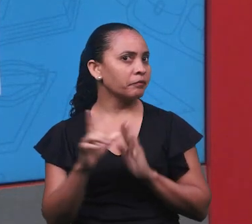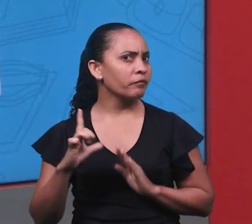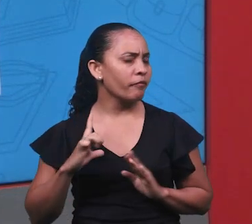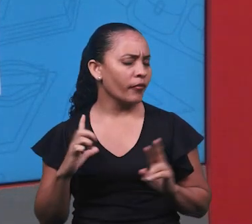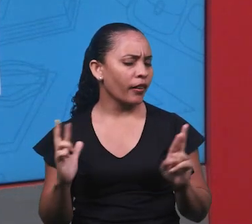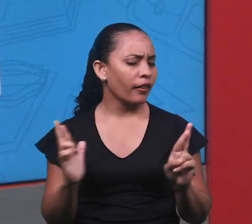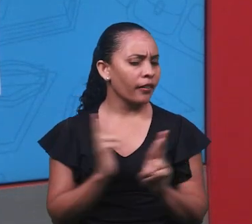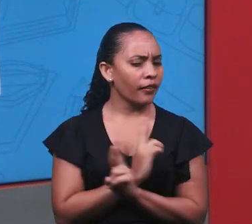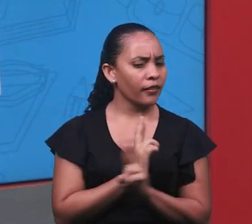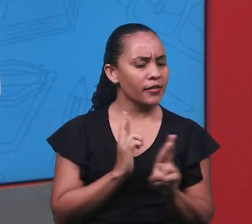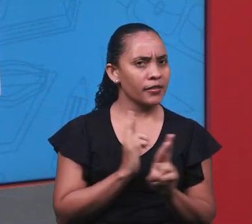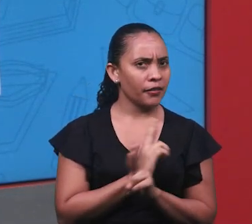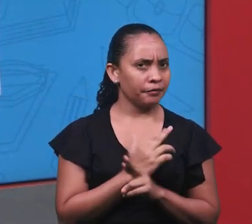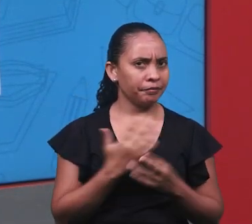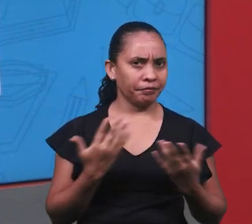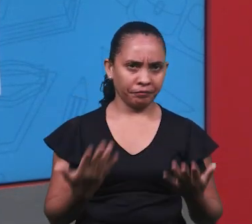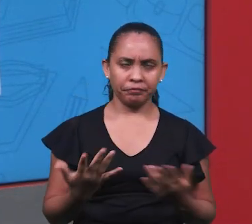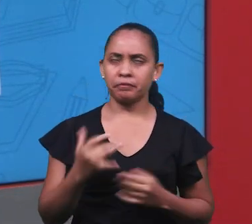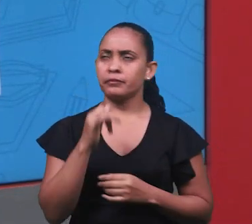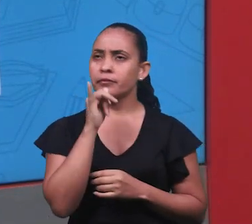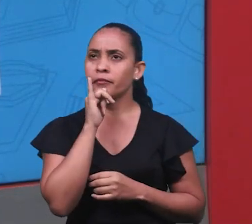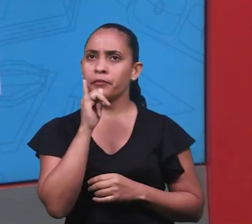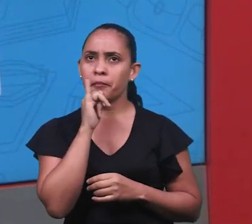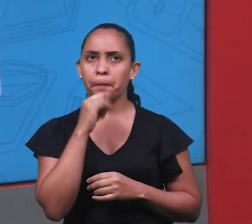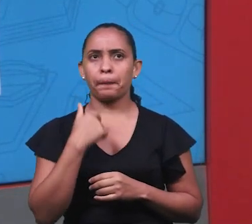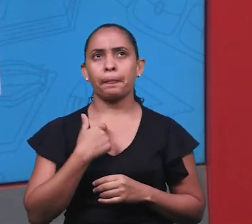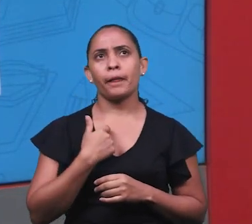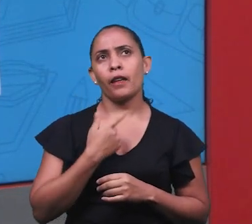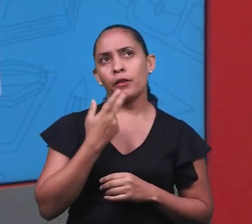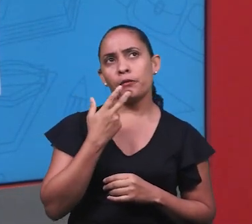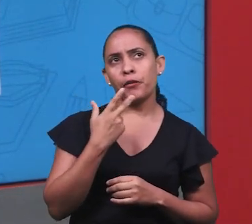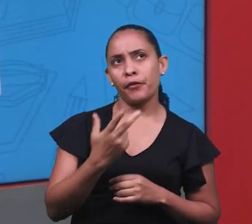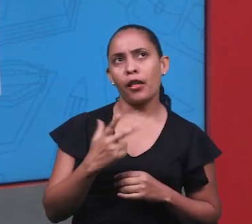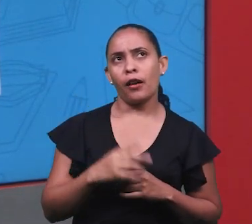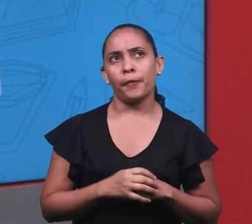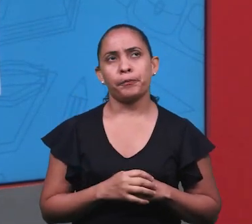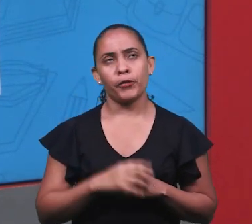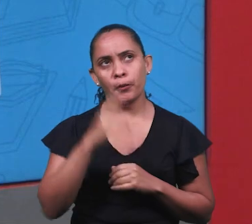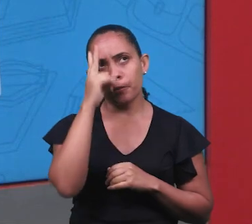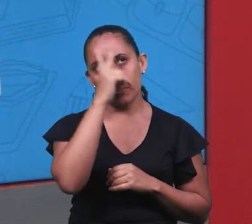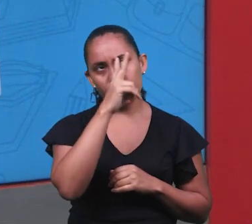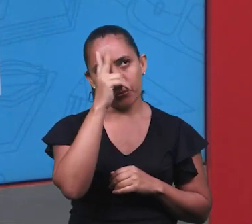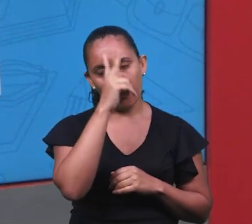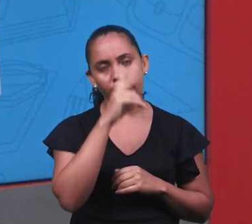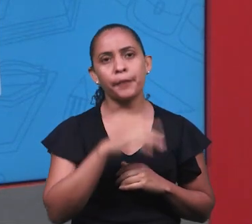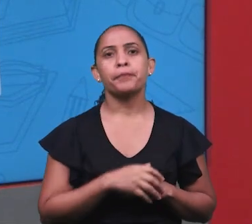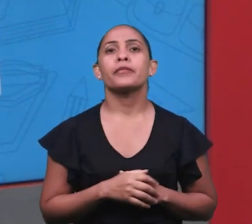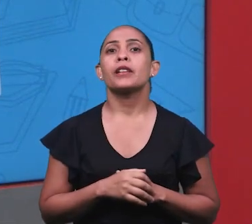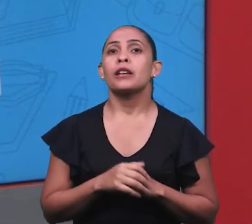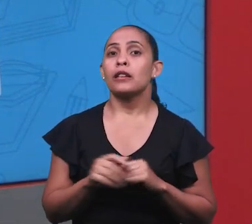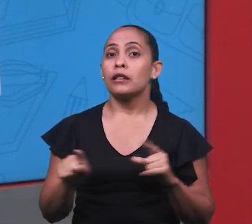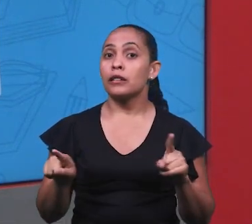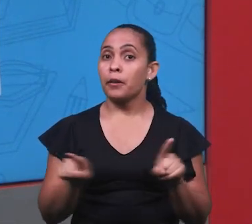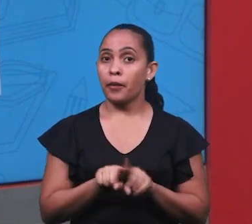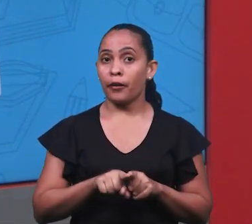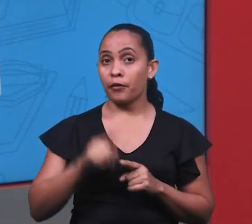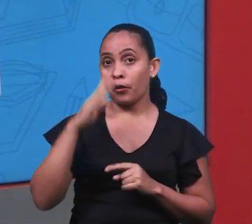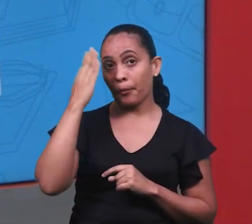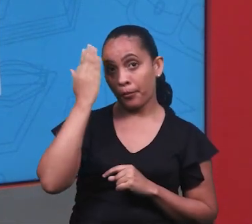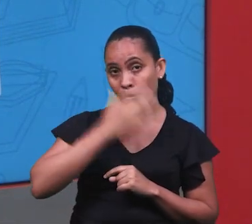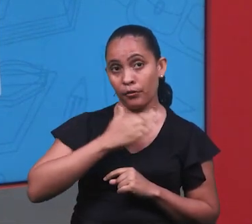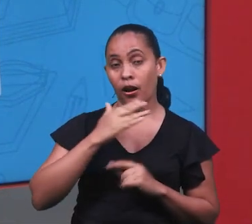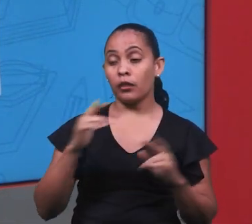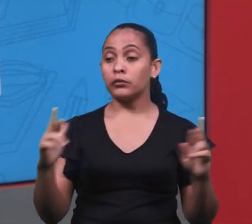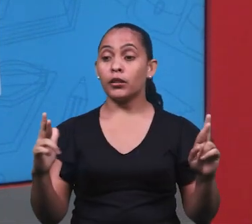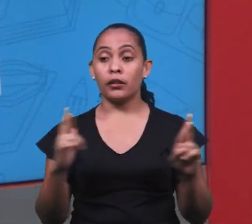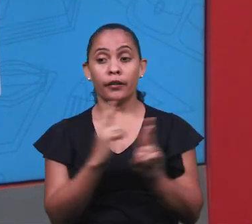se relacionam entre si? Por exemplo, eu vou falar sobre um aspecto histórico e vou provar ou